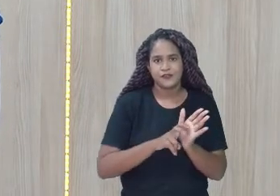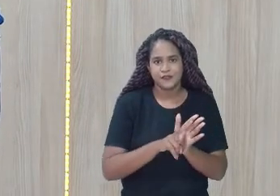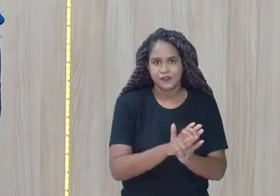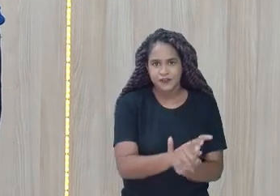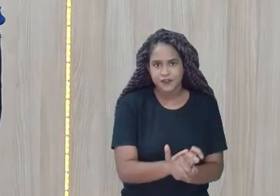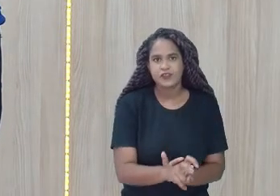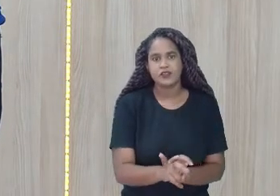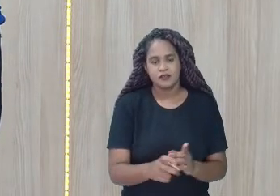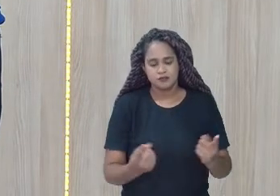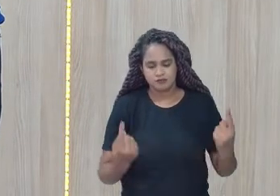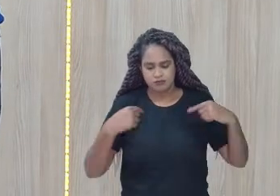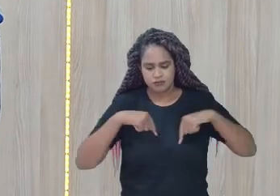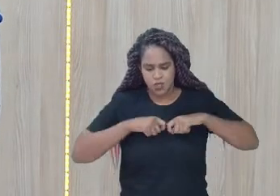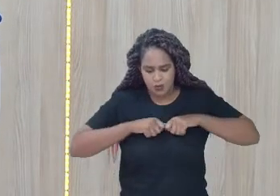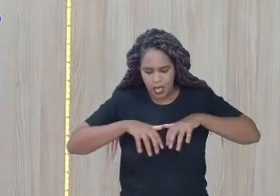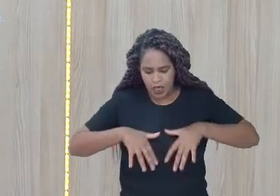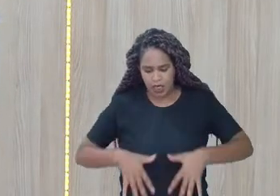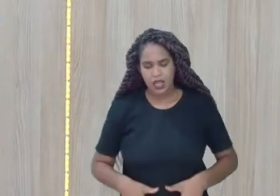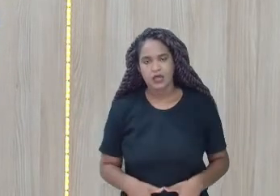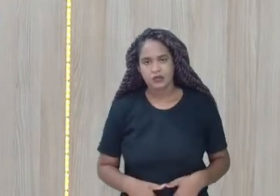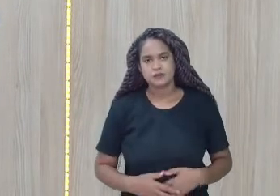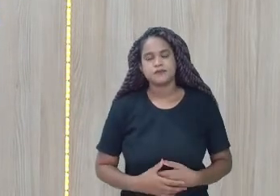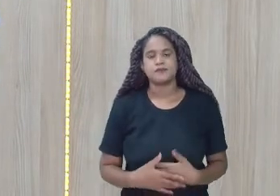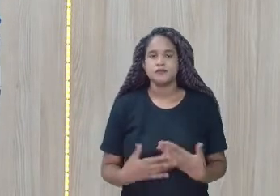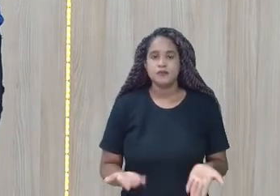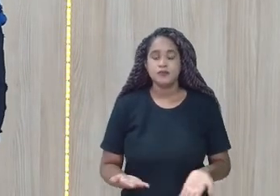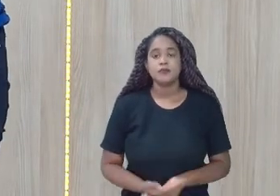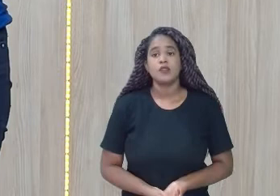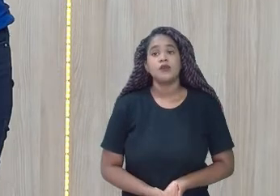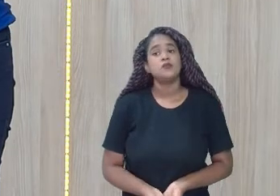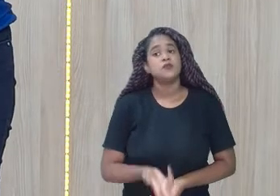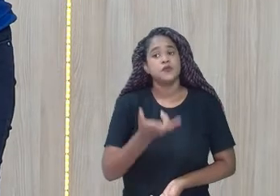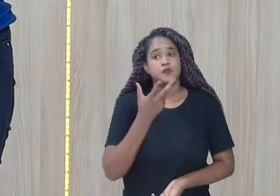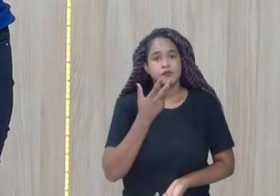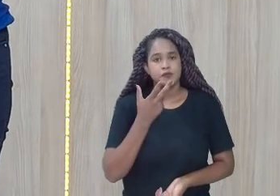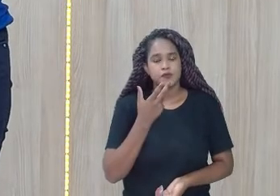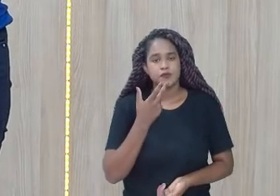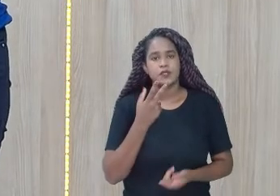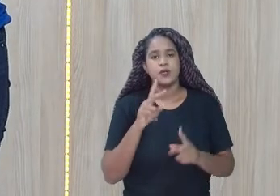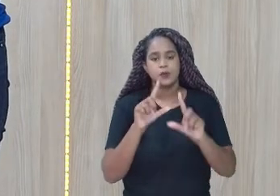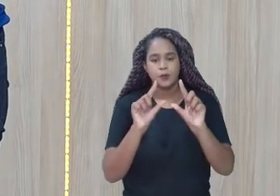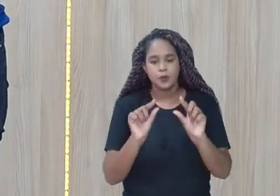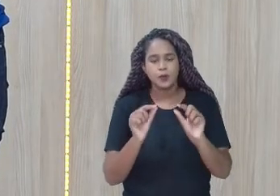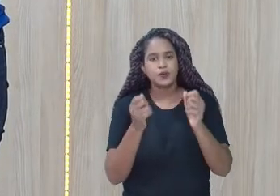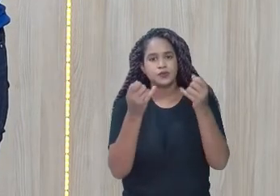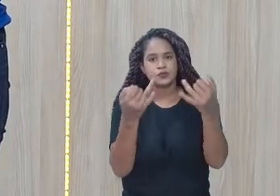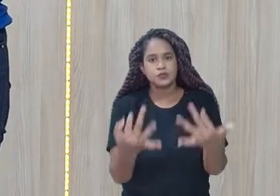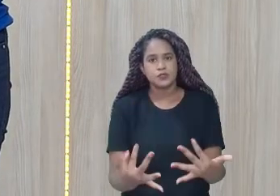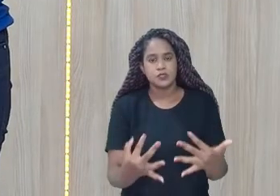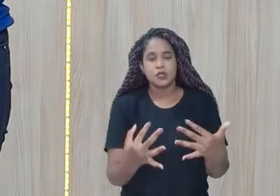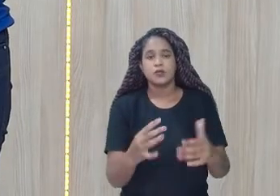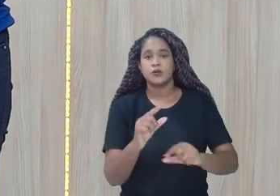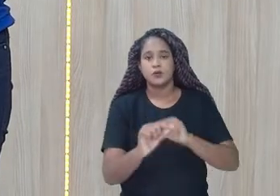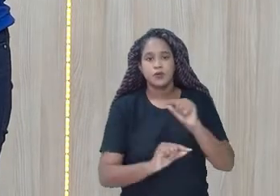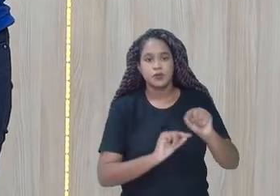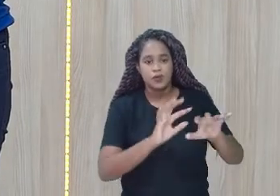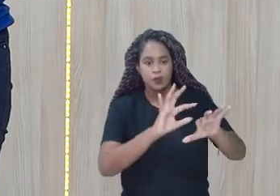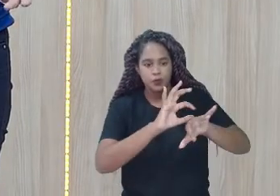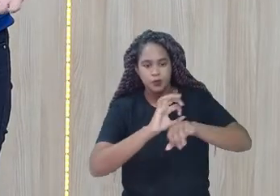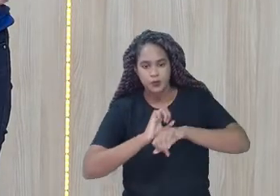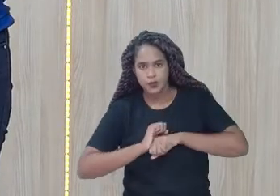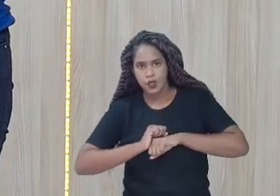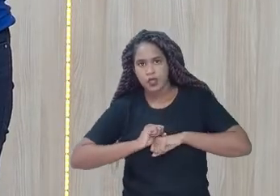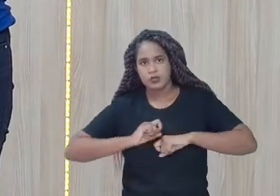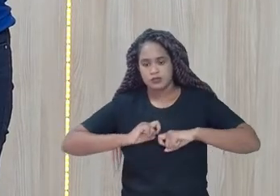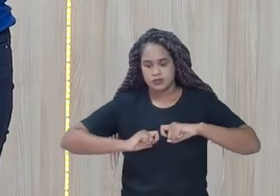rápido o nosso sistema imunológico. Então, vou dizer mais ou menos, a gente vai começar o que é uma infecção sexualmente transmissível, que são